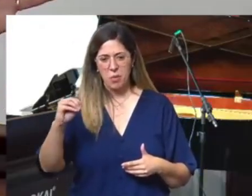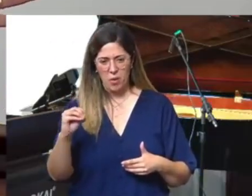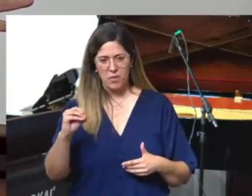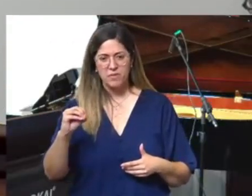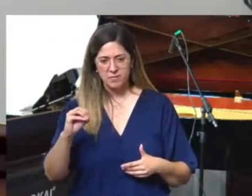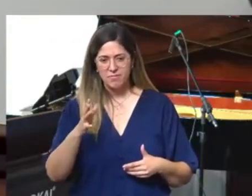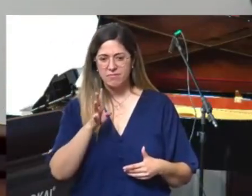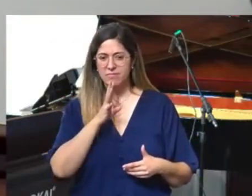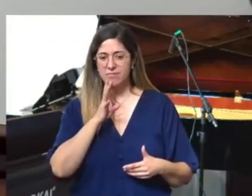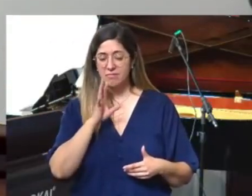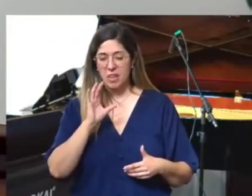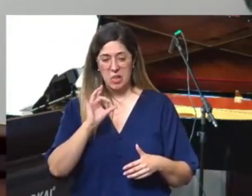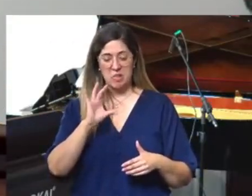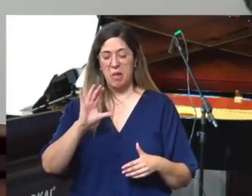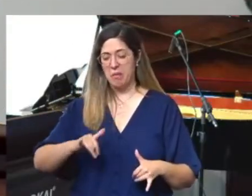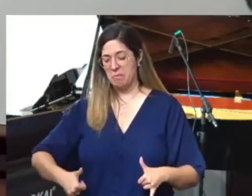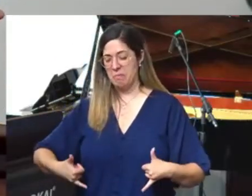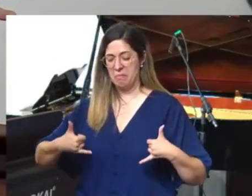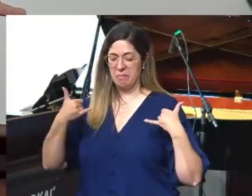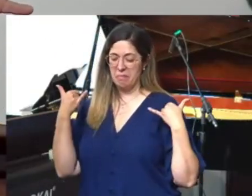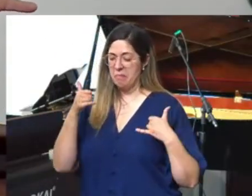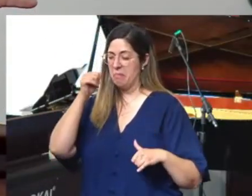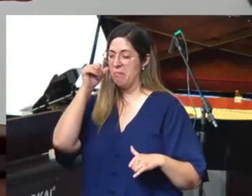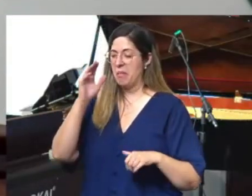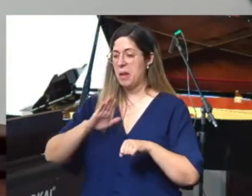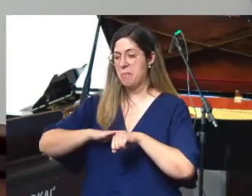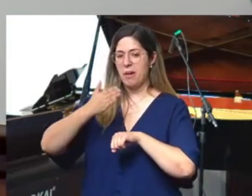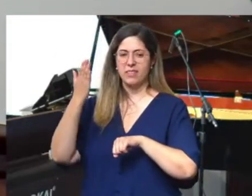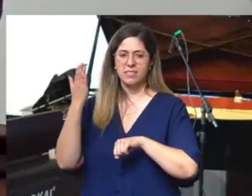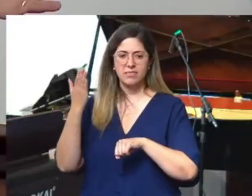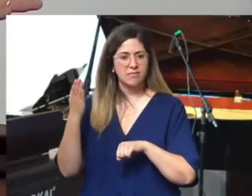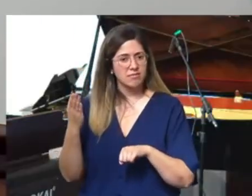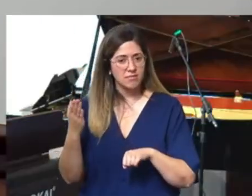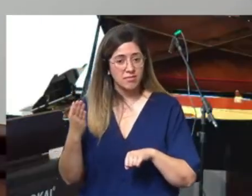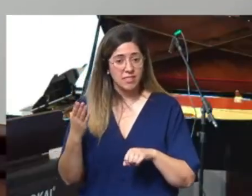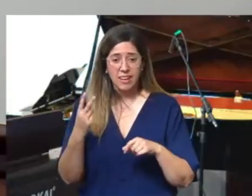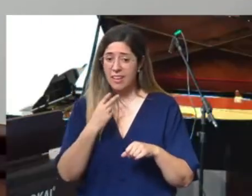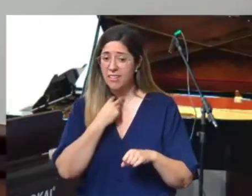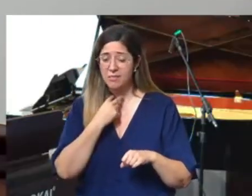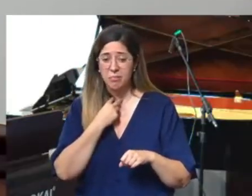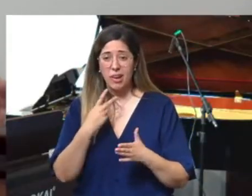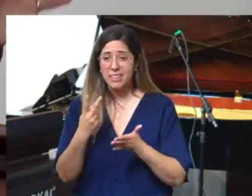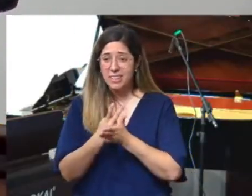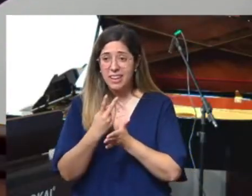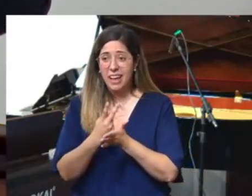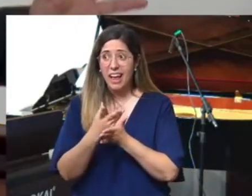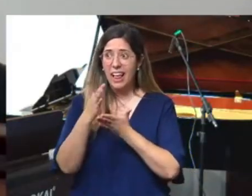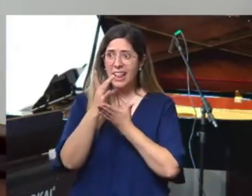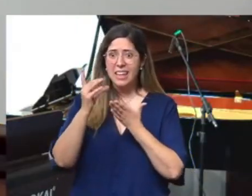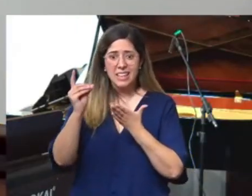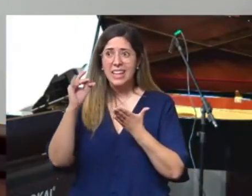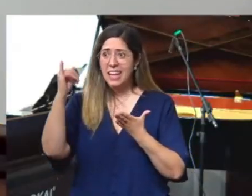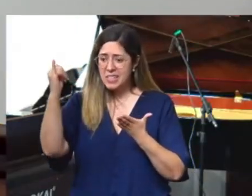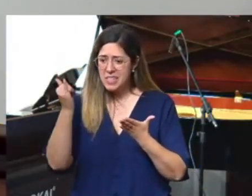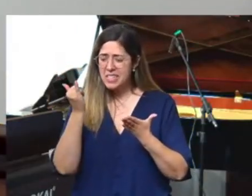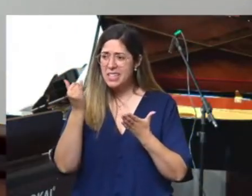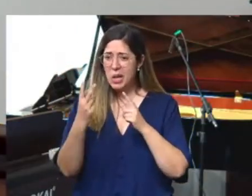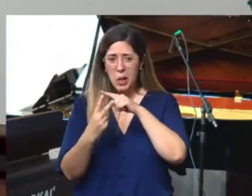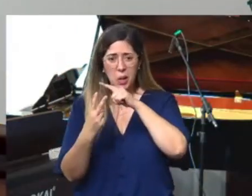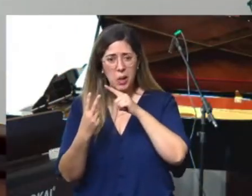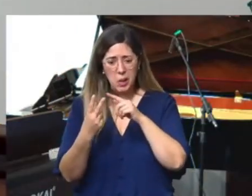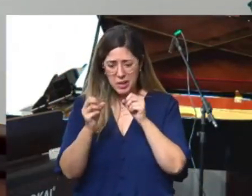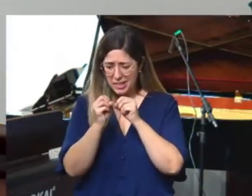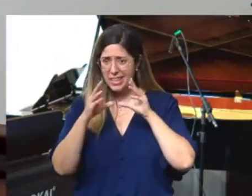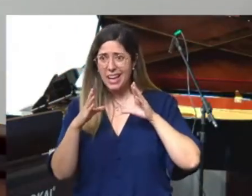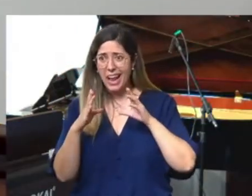Escritura Sagrada diz que homens e mulheres foram criados à imagem e semelhança de Deus e são herdeiros da mesma